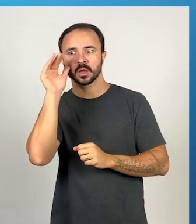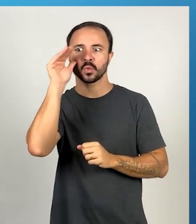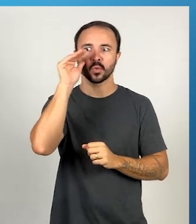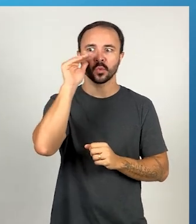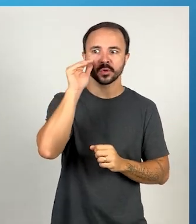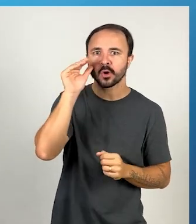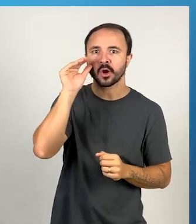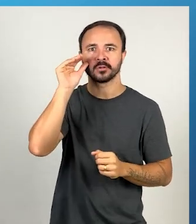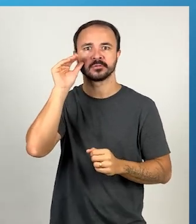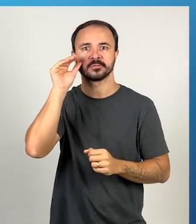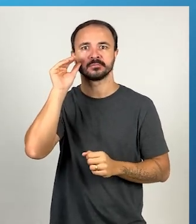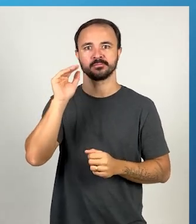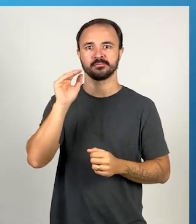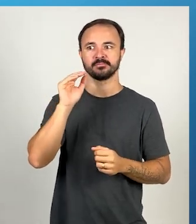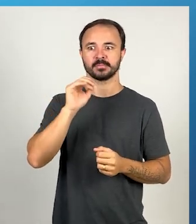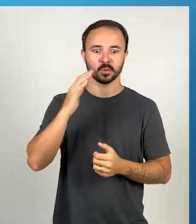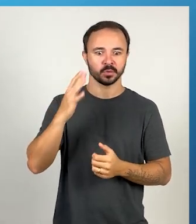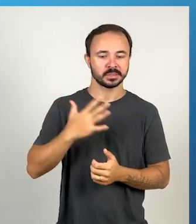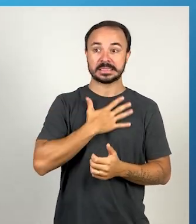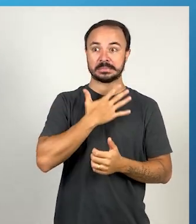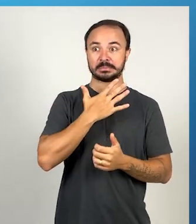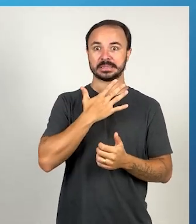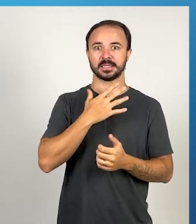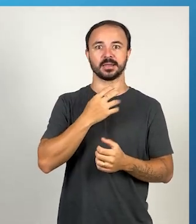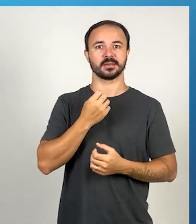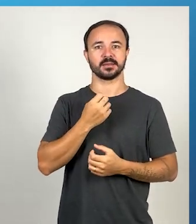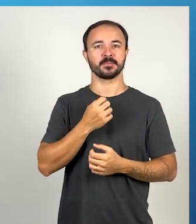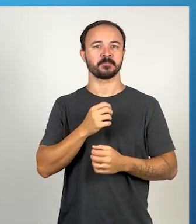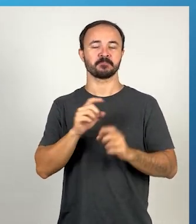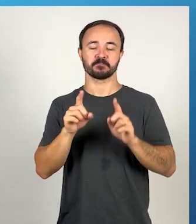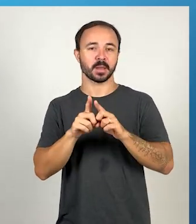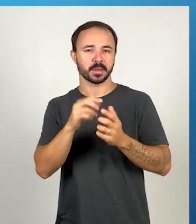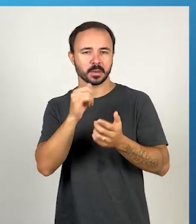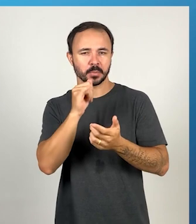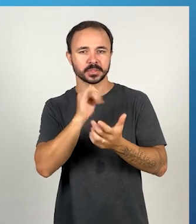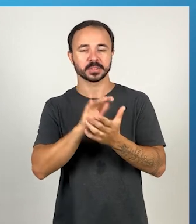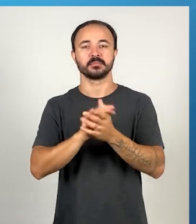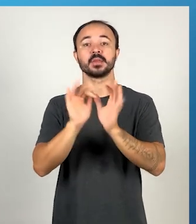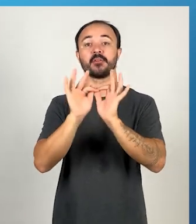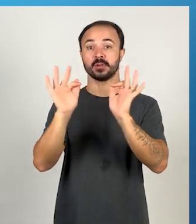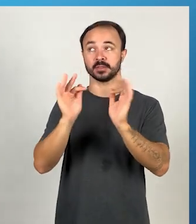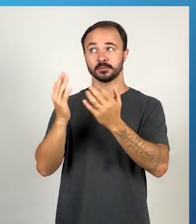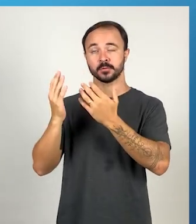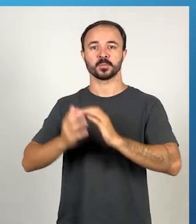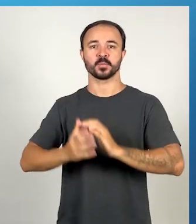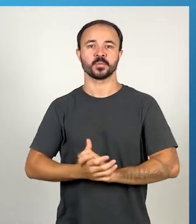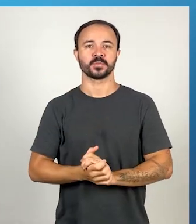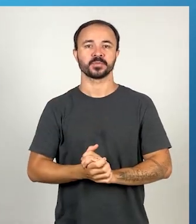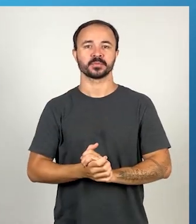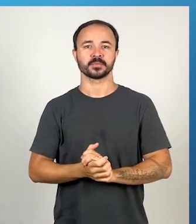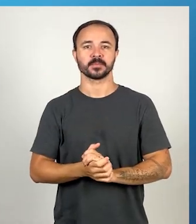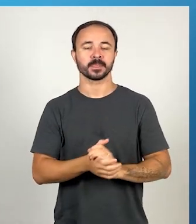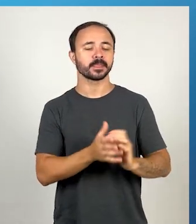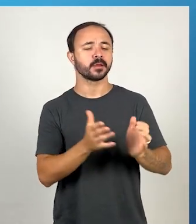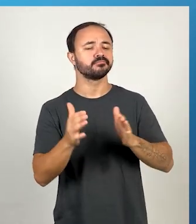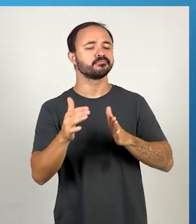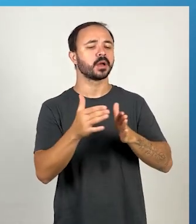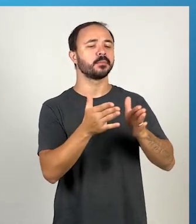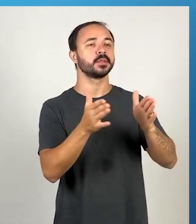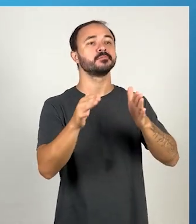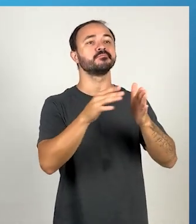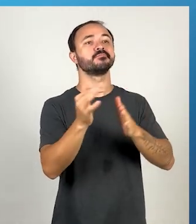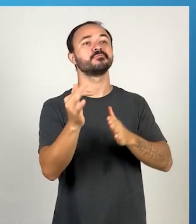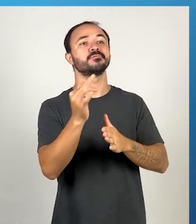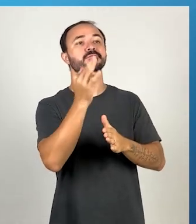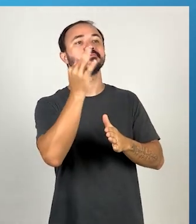surpresa ou simplesmente para dar um toque poético à linguagem. Por exemplo, na frase: nos caminhos do destino